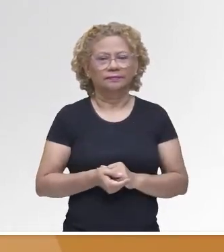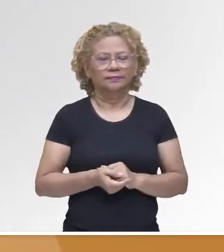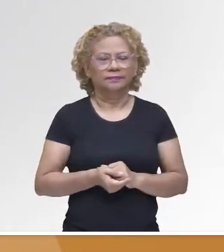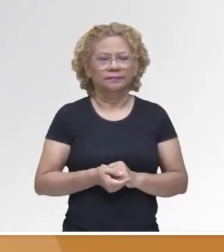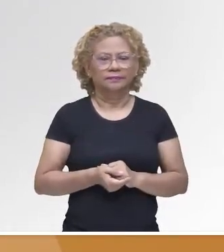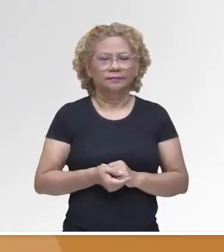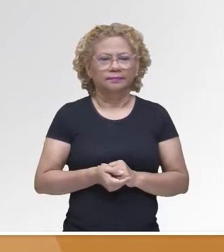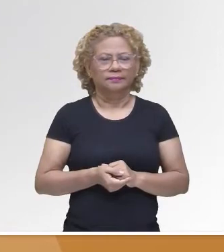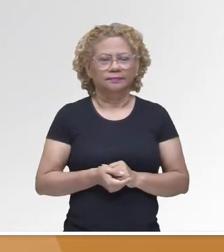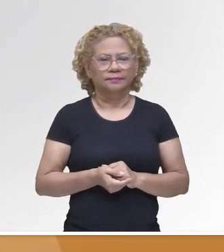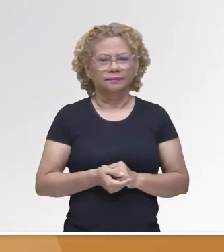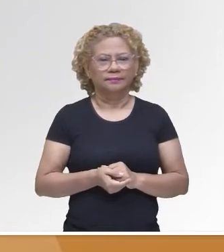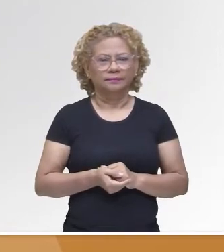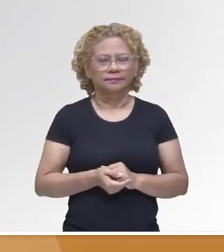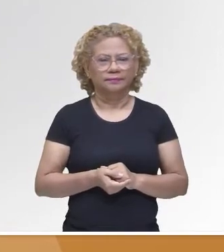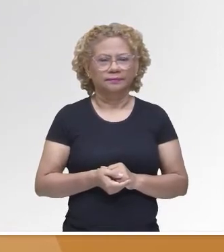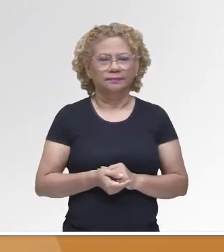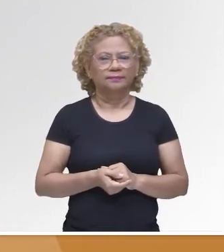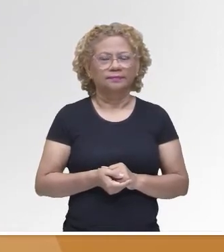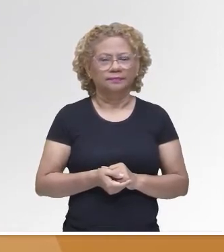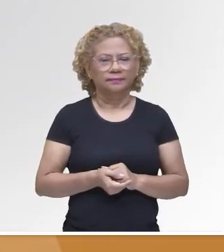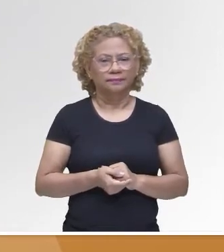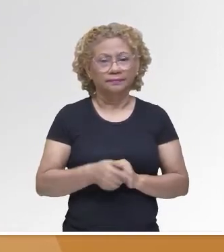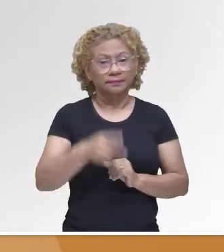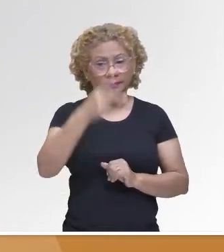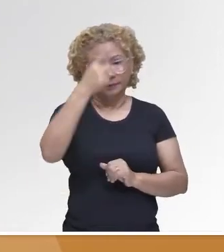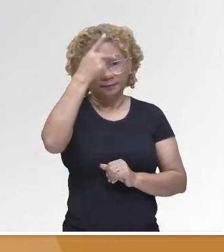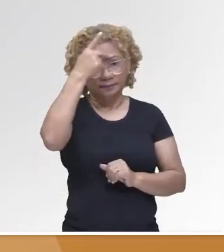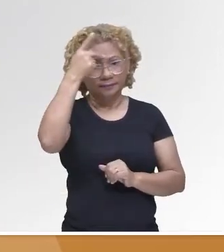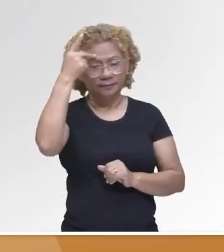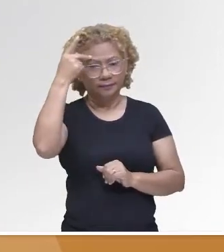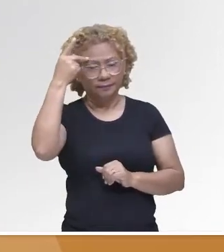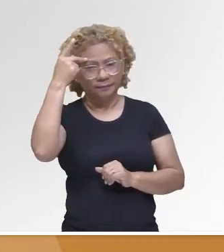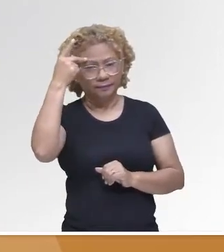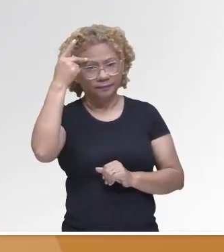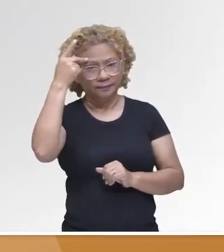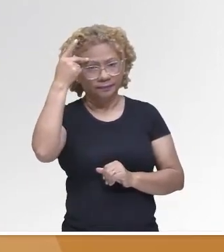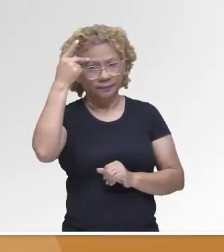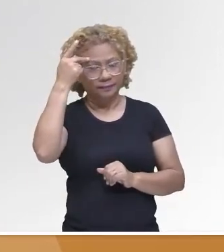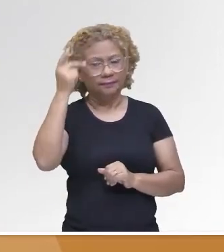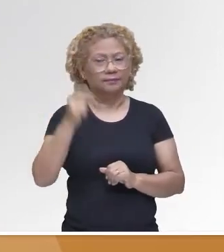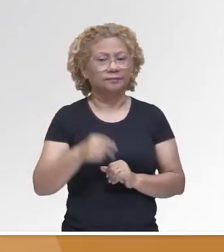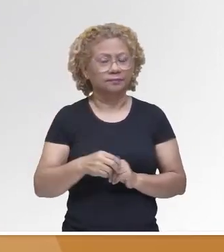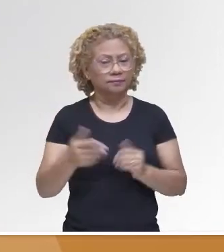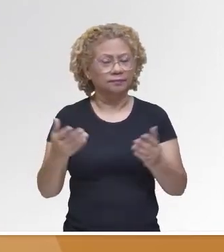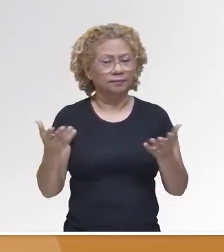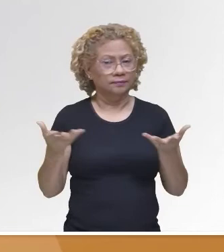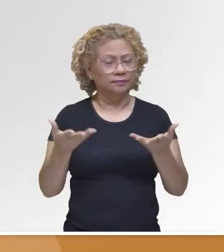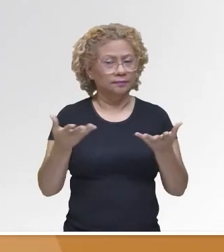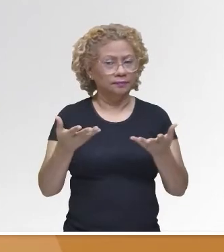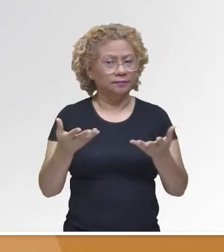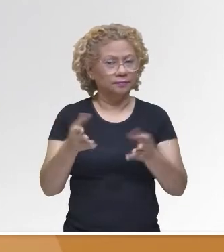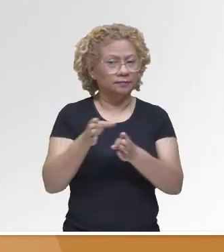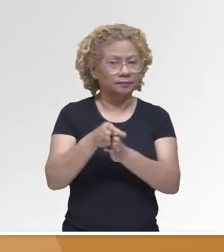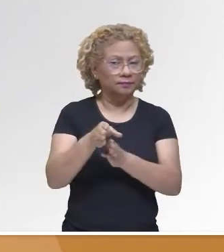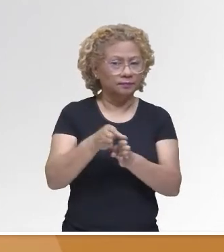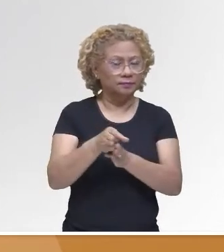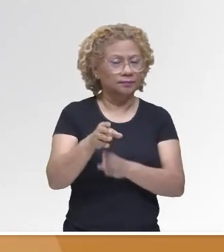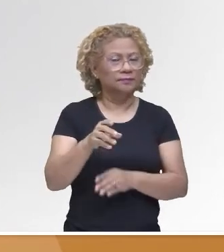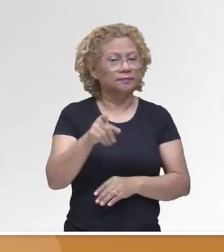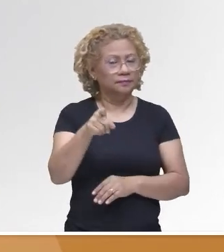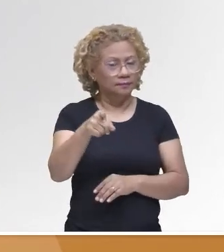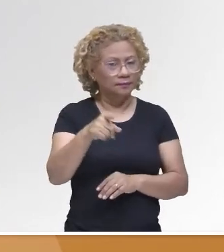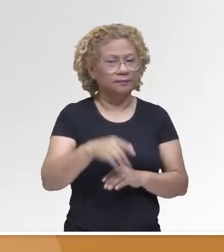O seu caráter é provisório. Nenhuma, olha só o que eu vou falar para vocês agora. Nenhuma conclusão